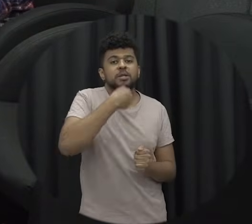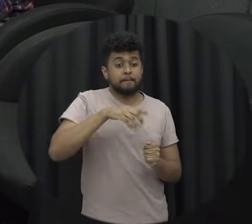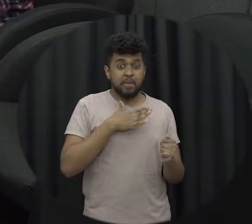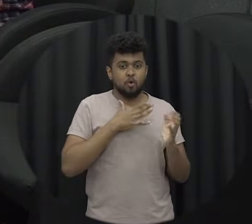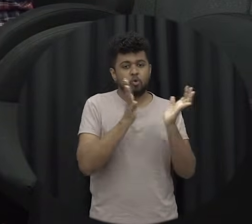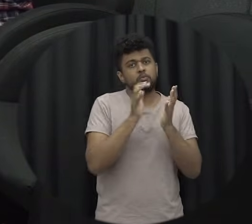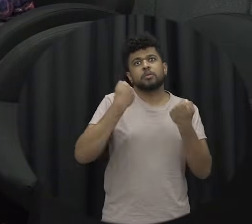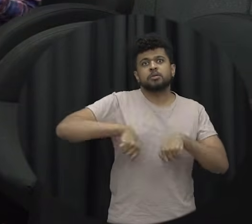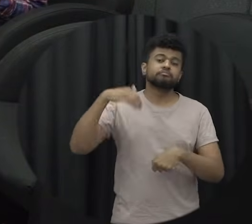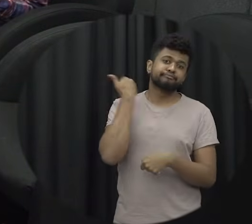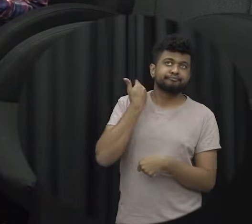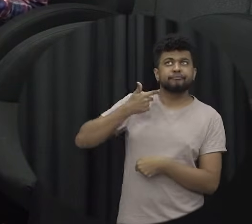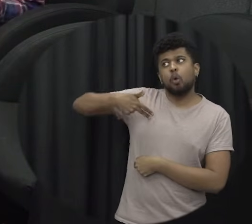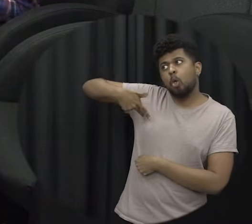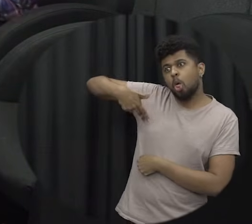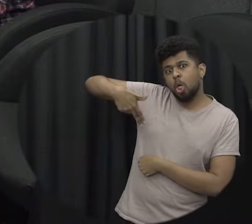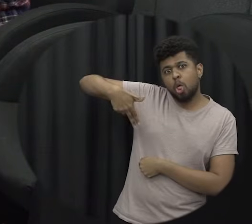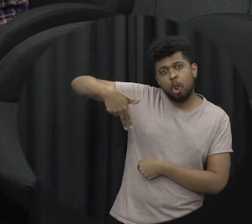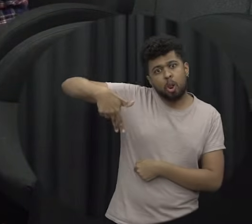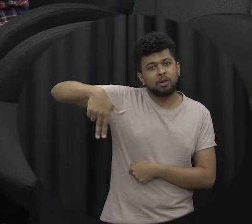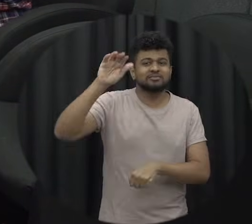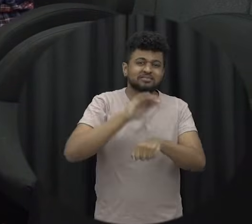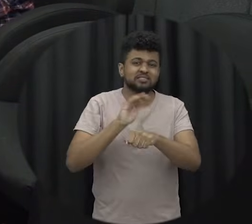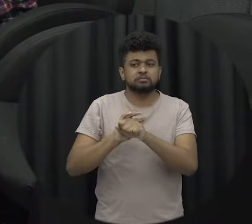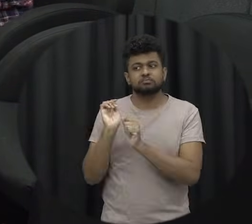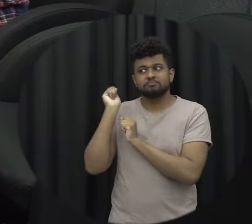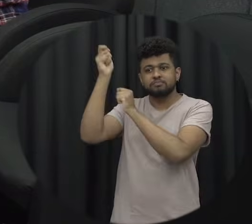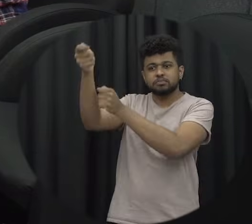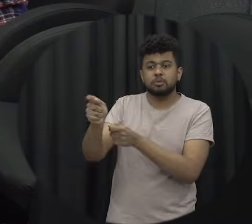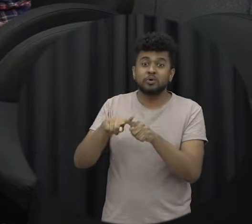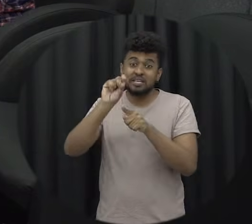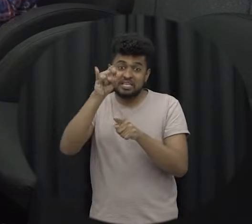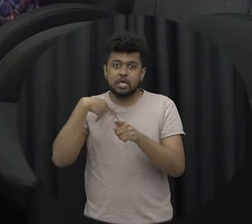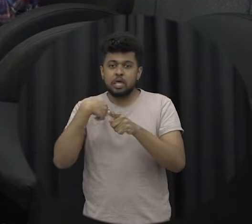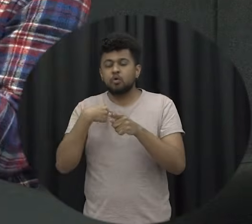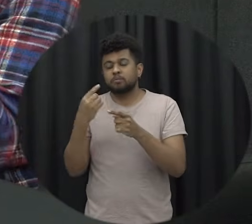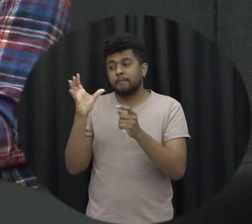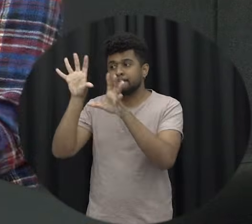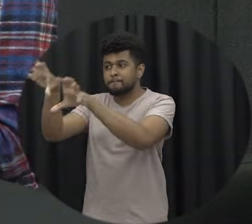tempo, porque senão quando eu trouxer a comida ela pode ter estragado, né? Então, quer